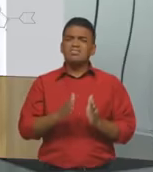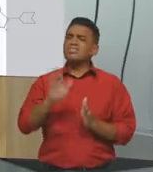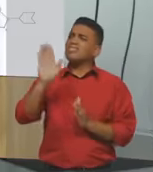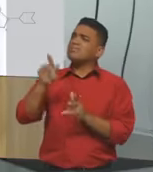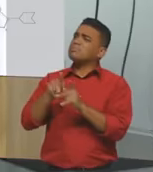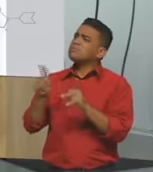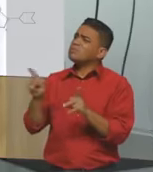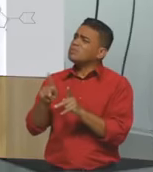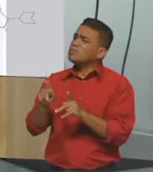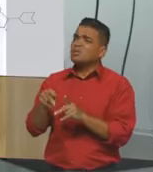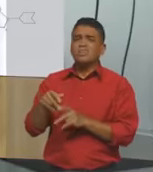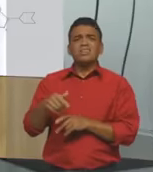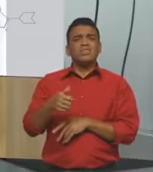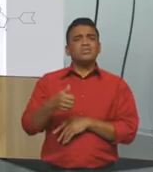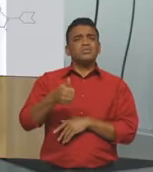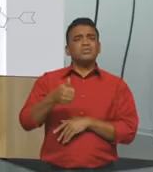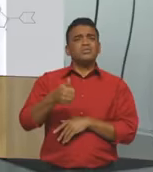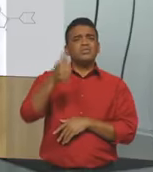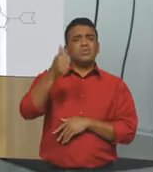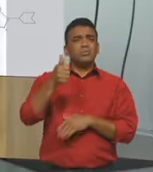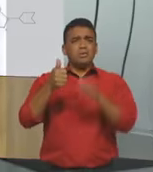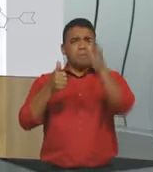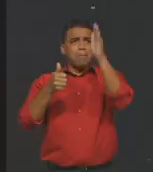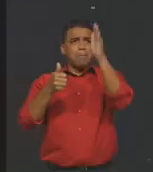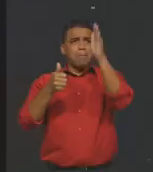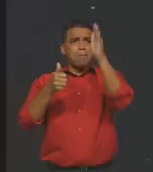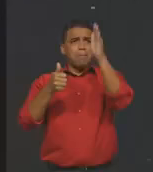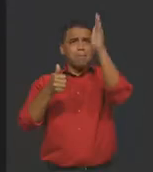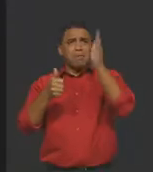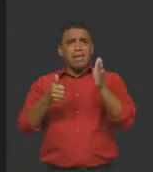por que a segunda fita está de cabeça para baixo?